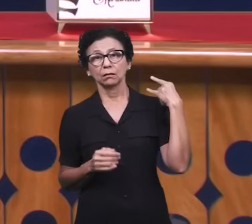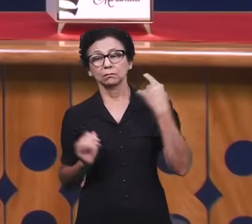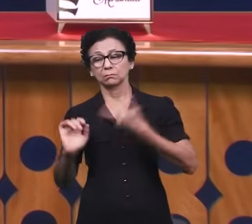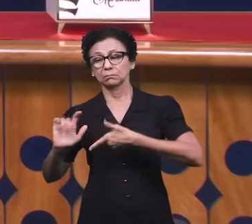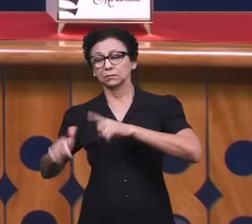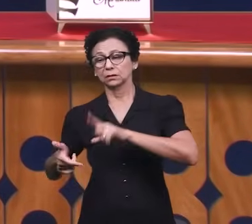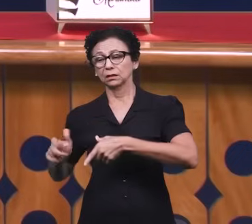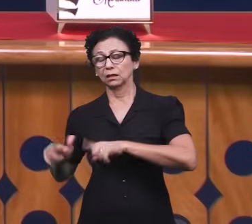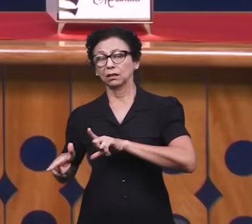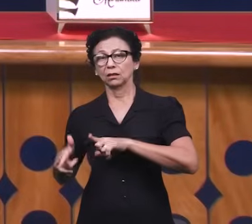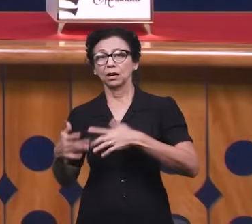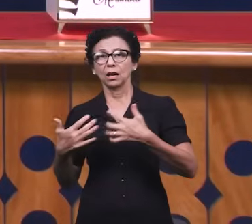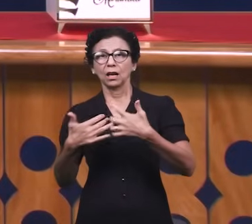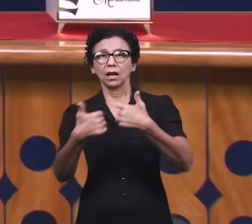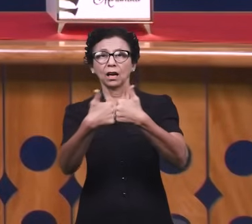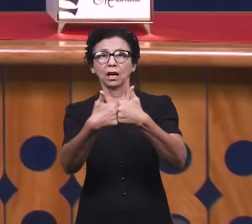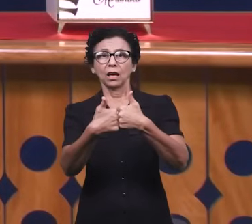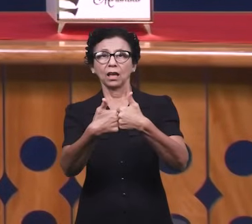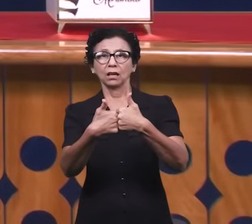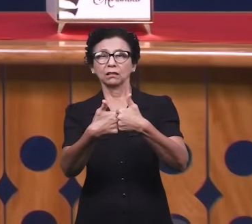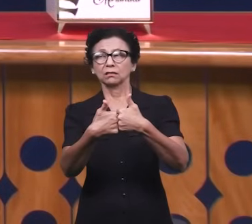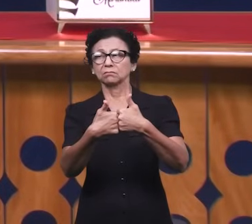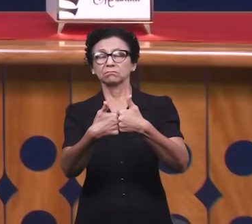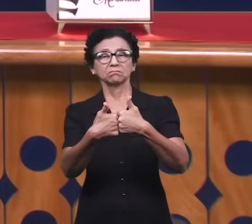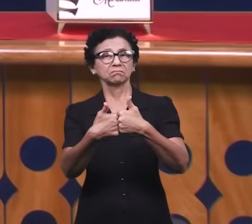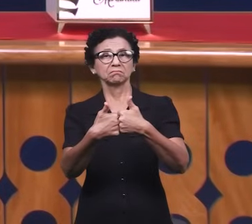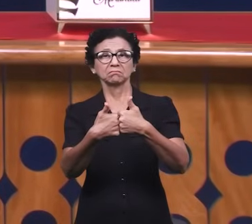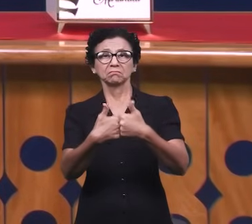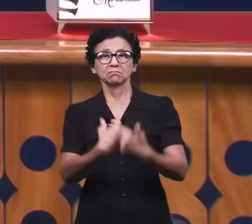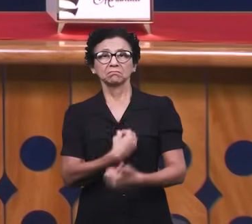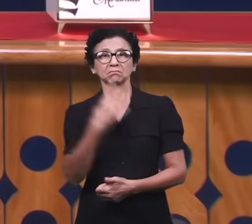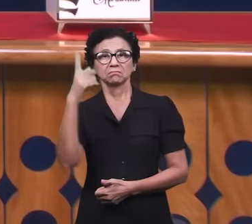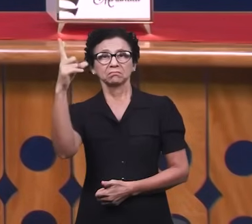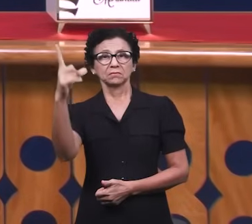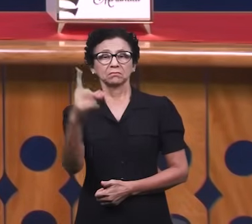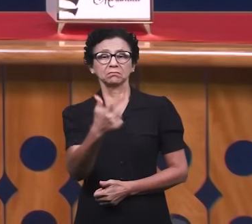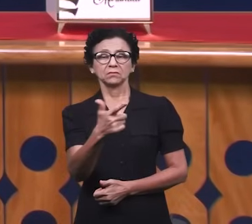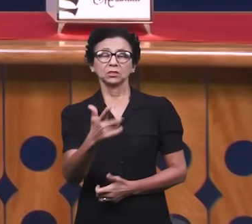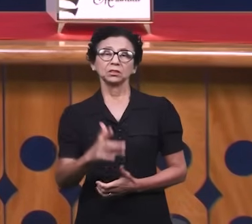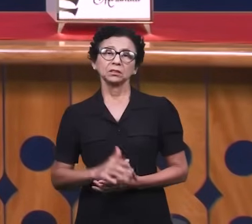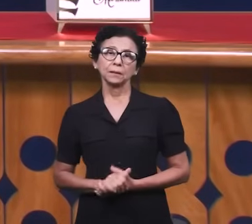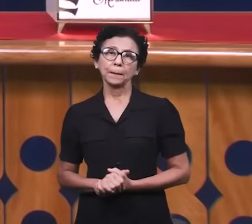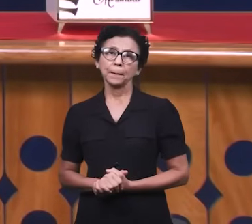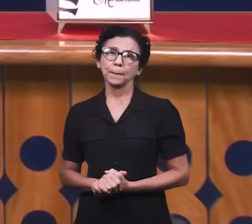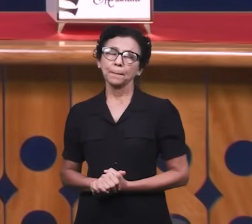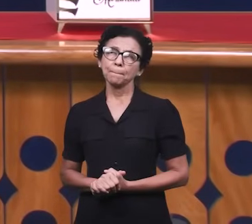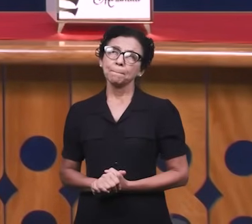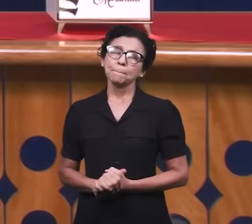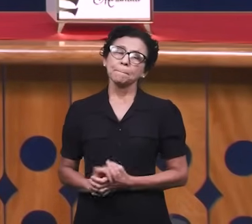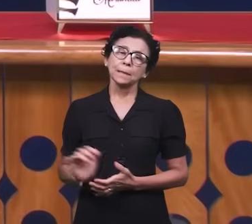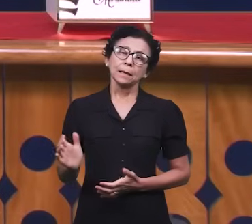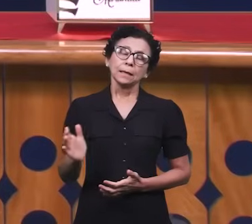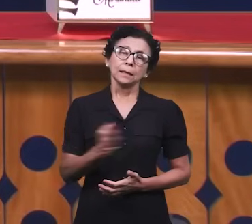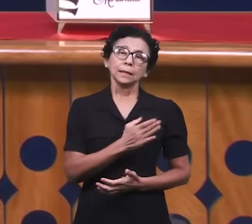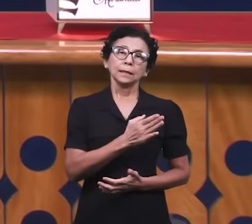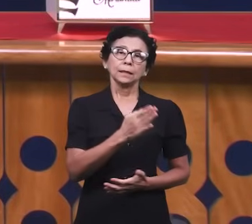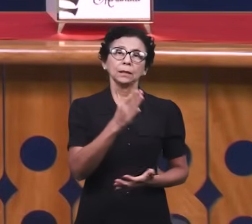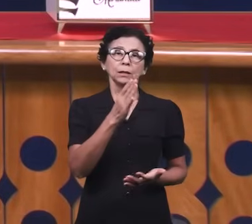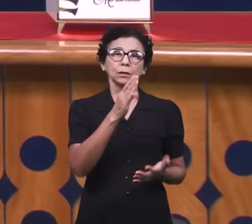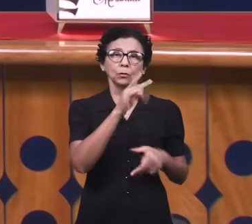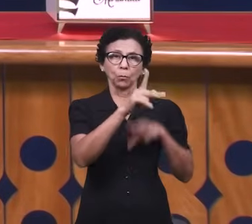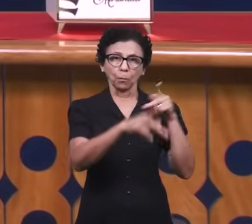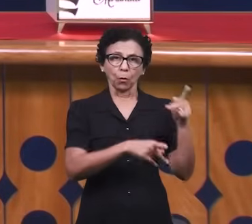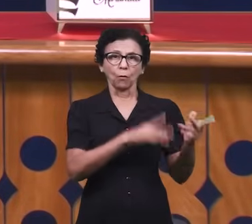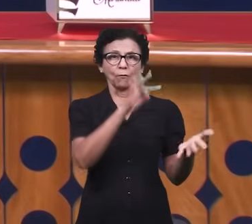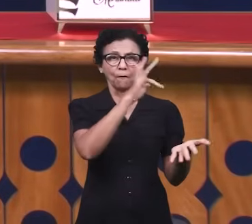a arca não tinha a presença de Deus. O Senhor feriu os filisteus. E depois, mais tarde, os filisteus,